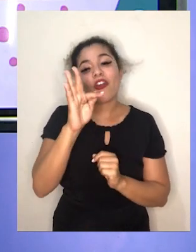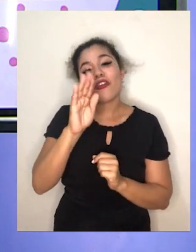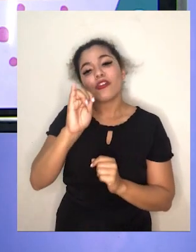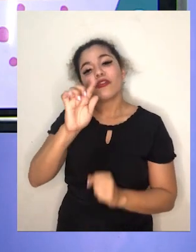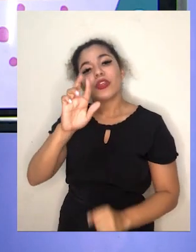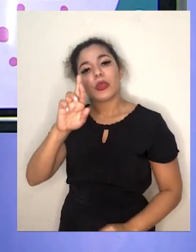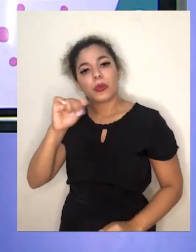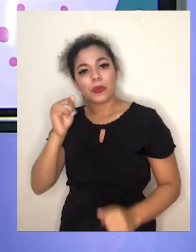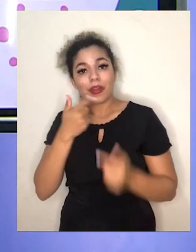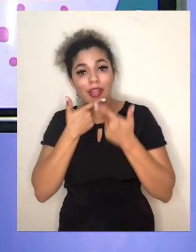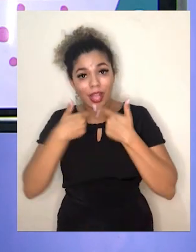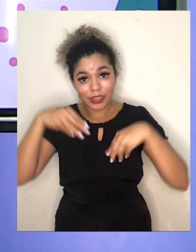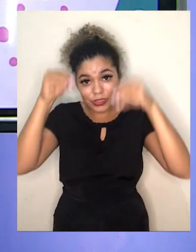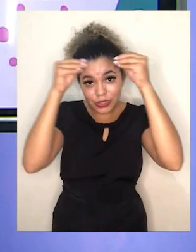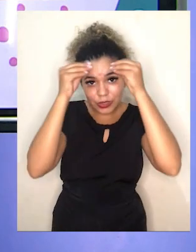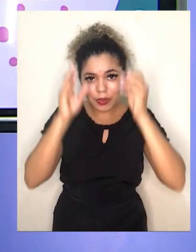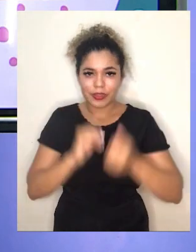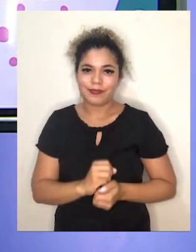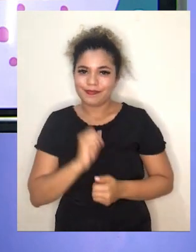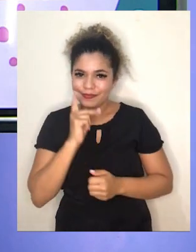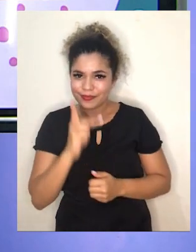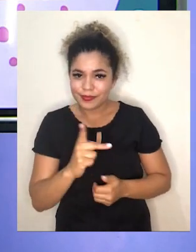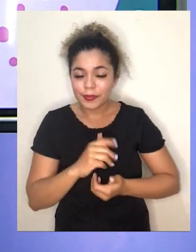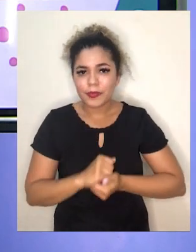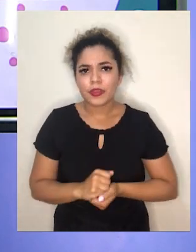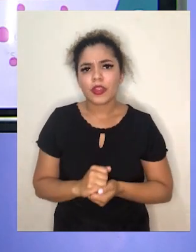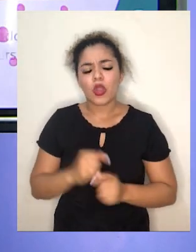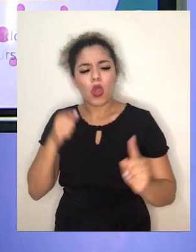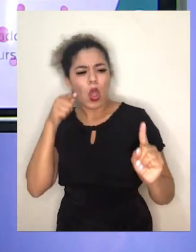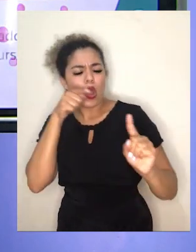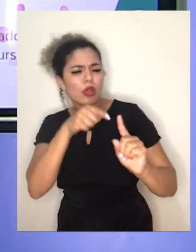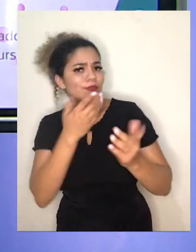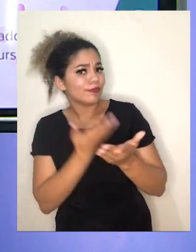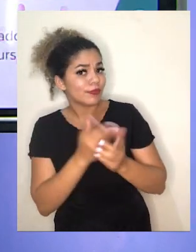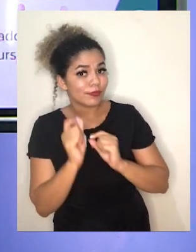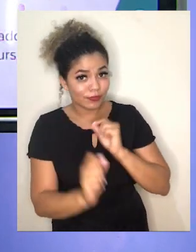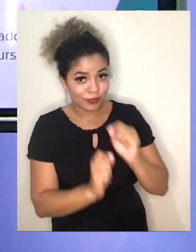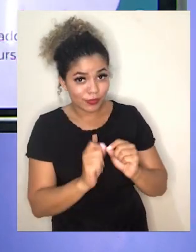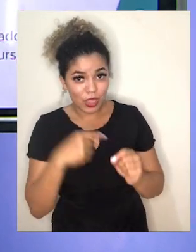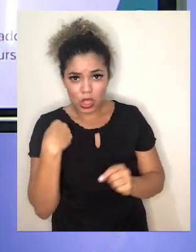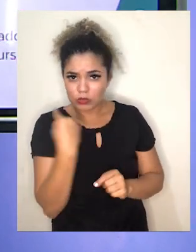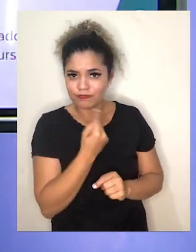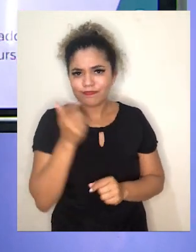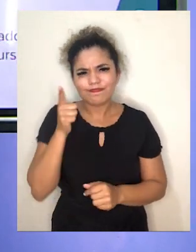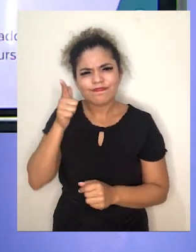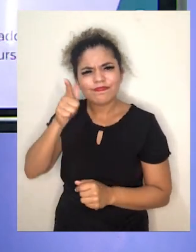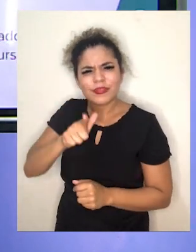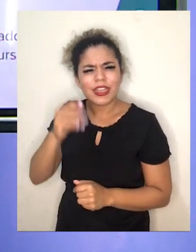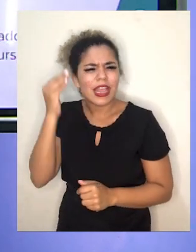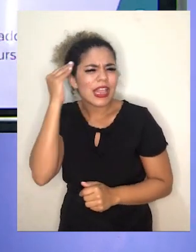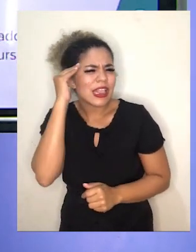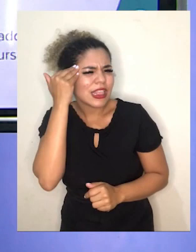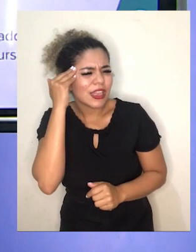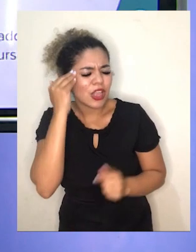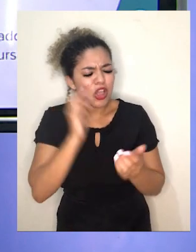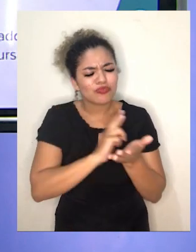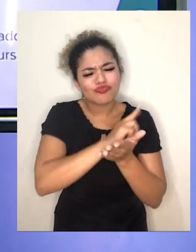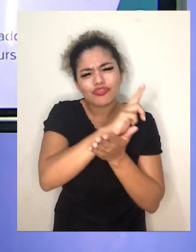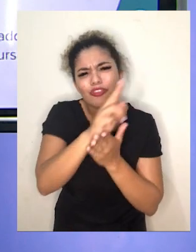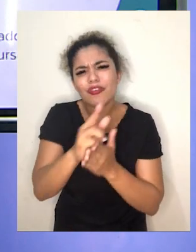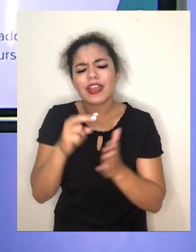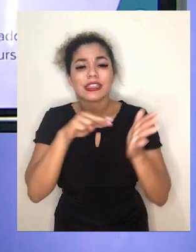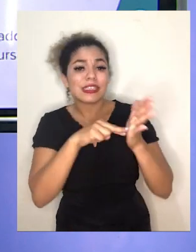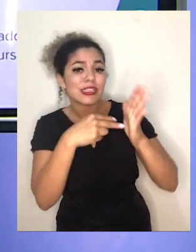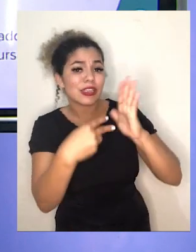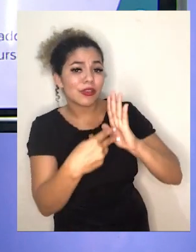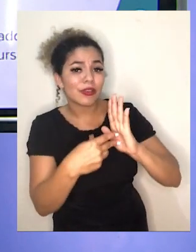são figuras de linguagem, tá bom? O objetivo da nossa aula é que a gente consiga compreender os diversos